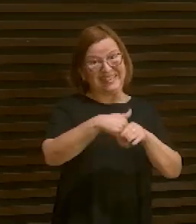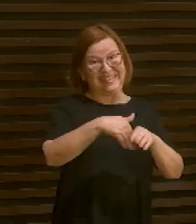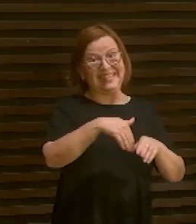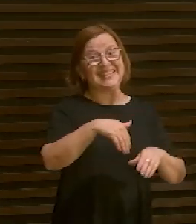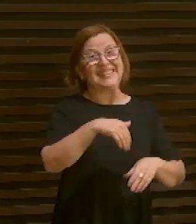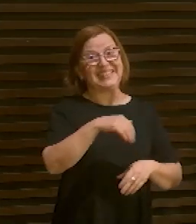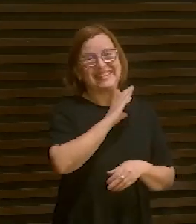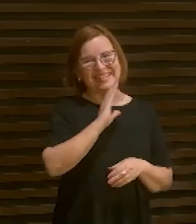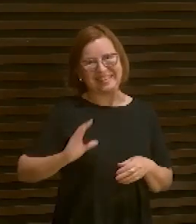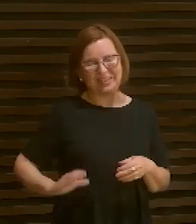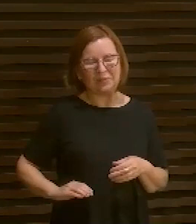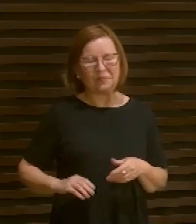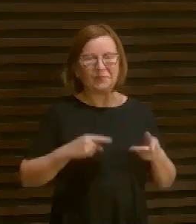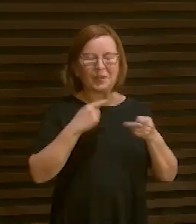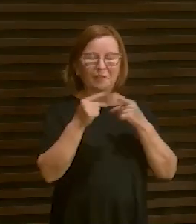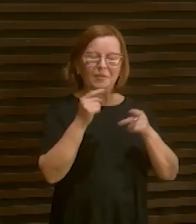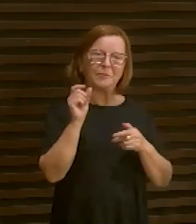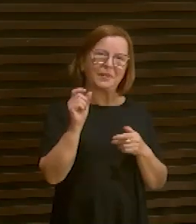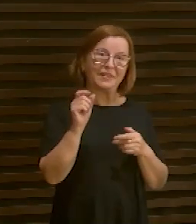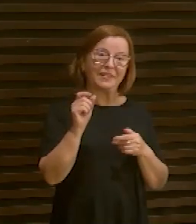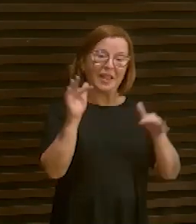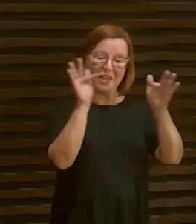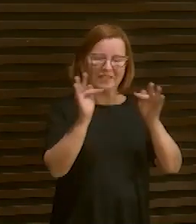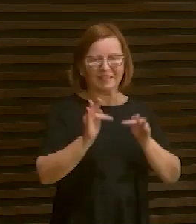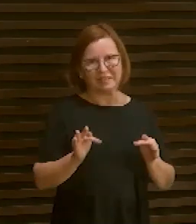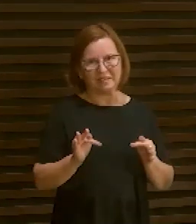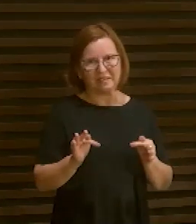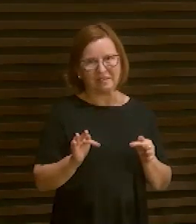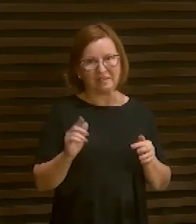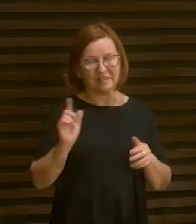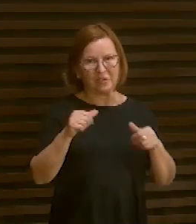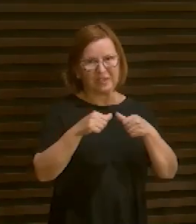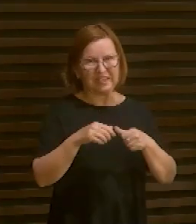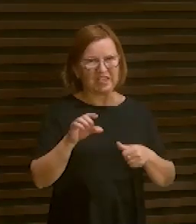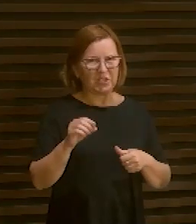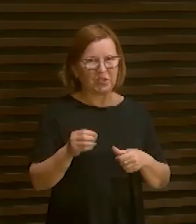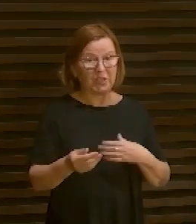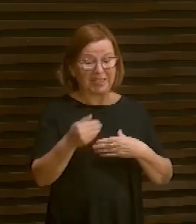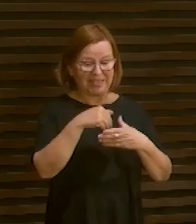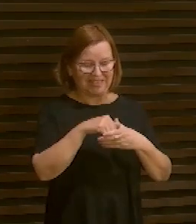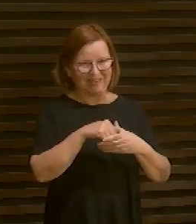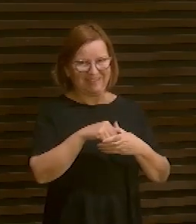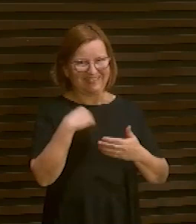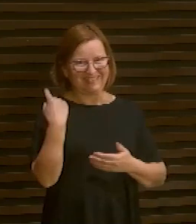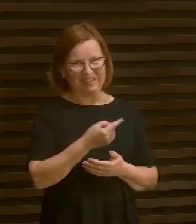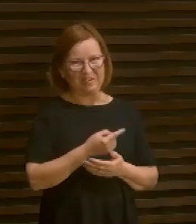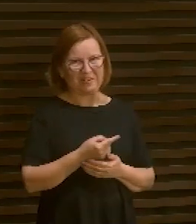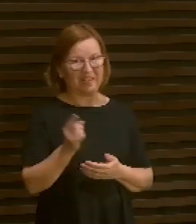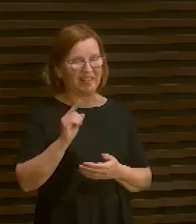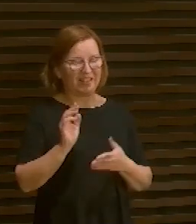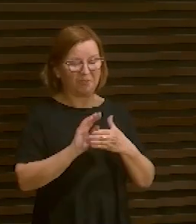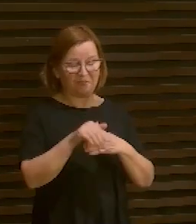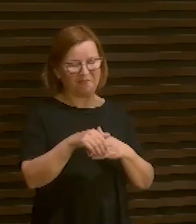Ele diz uma palavra que eu achei interessante: a felicidade não está apenas dentro de nós, nem